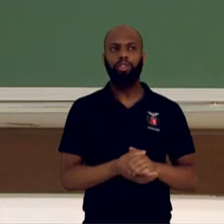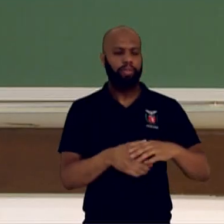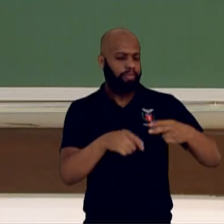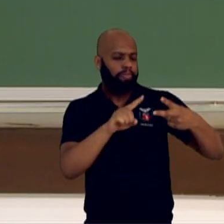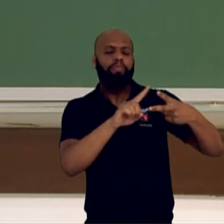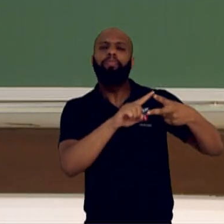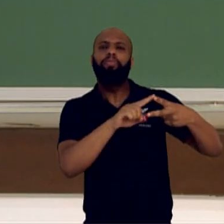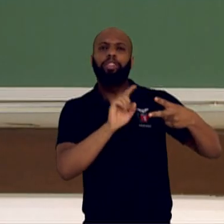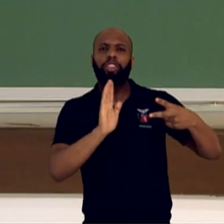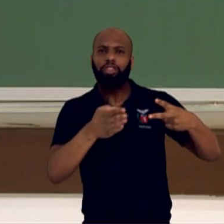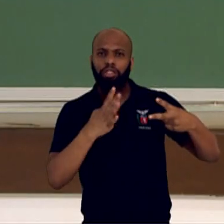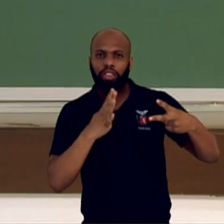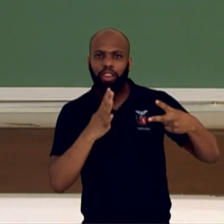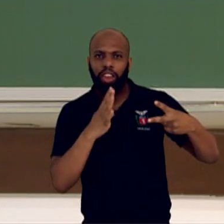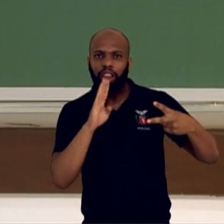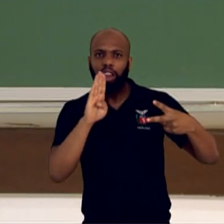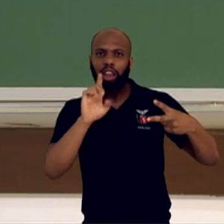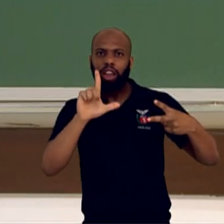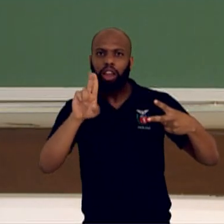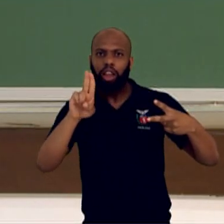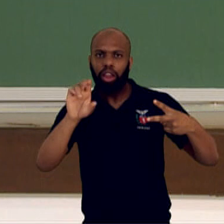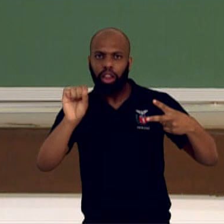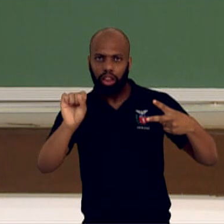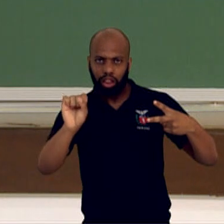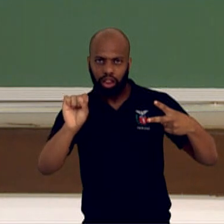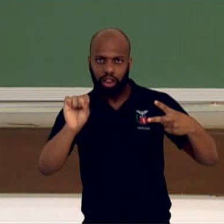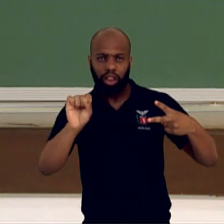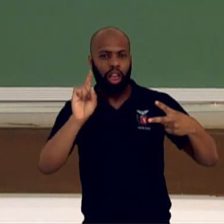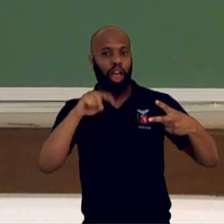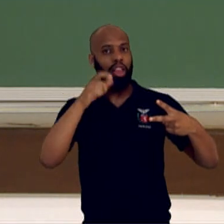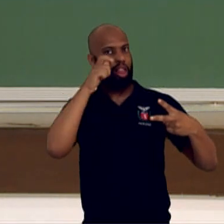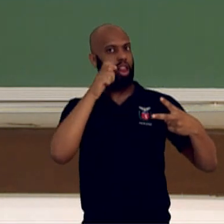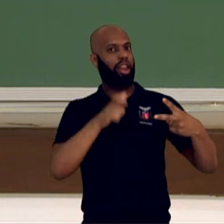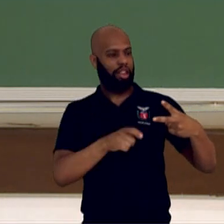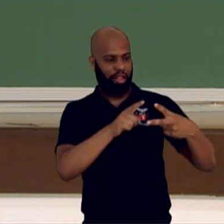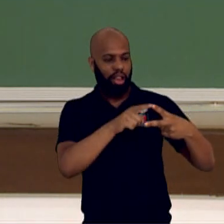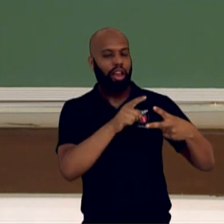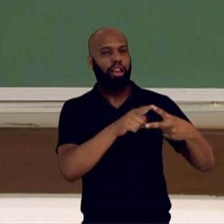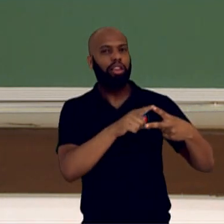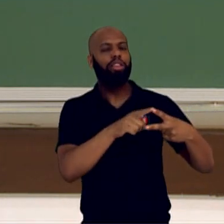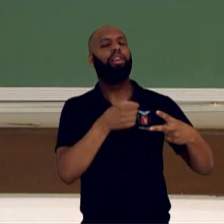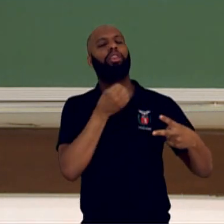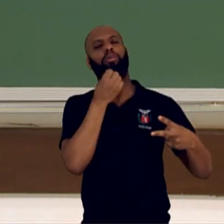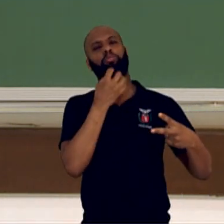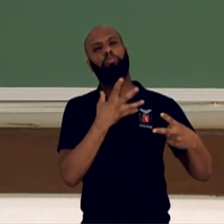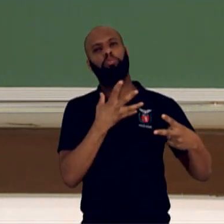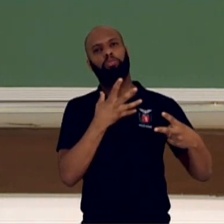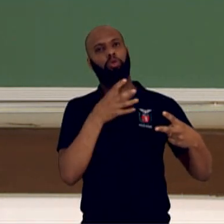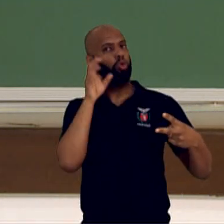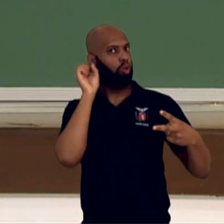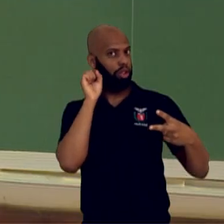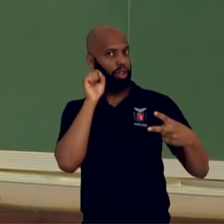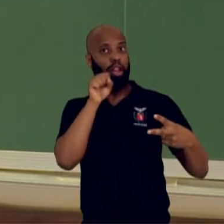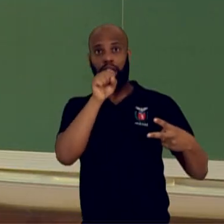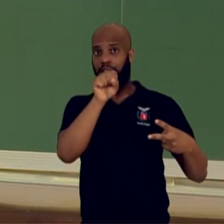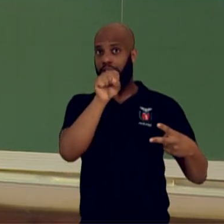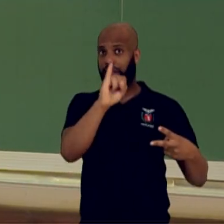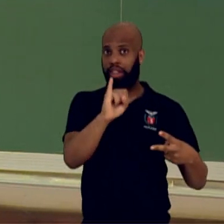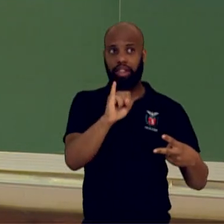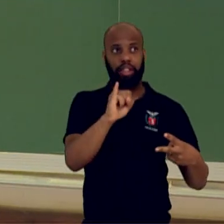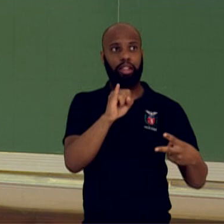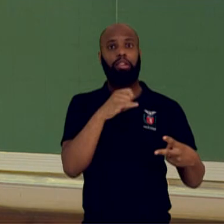do blues, vocês já ouviram? É um ritmo muito interessante, bem gostoso de escutar. Para quem ainda não